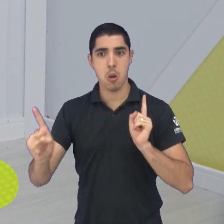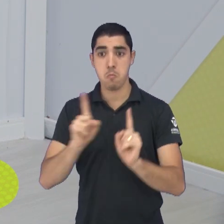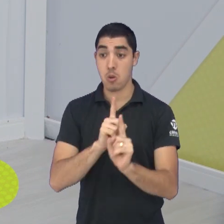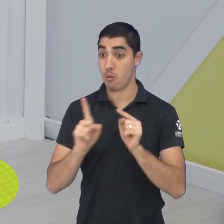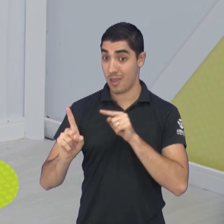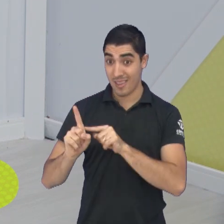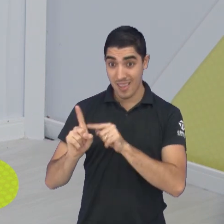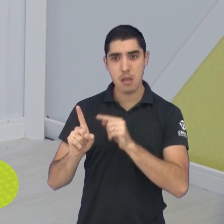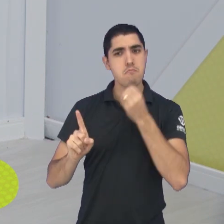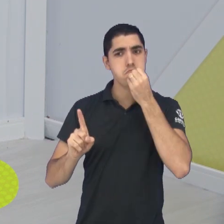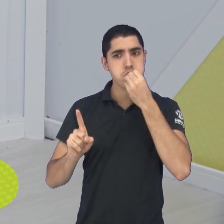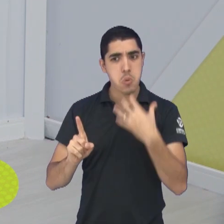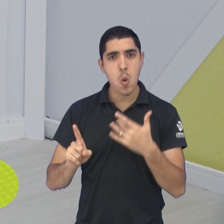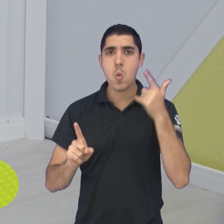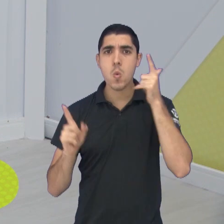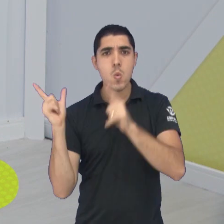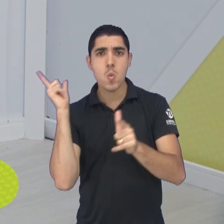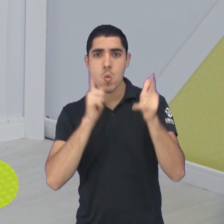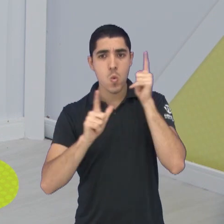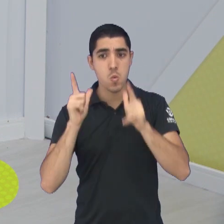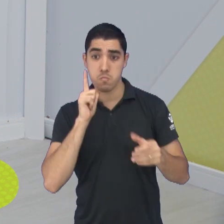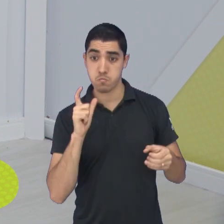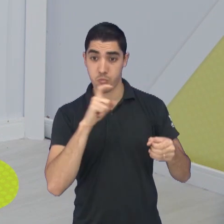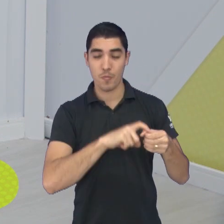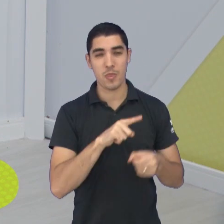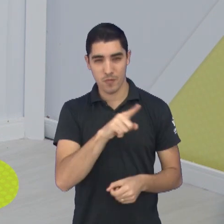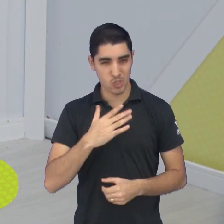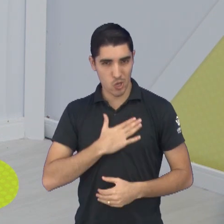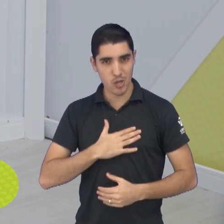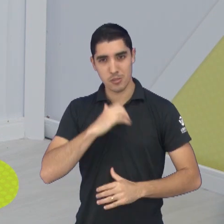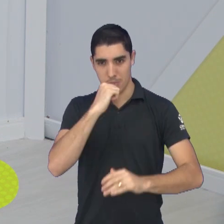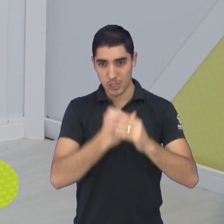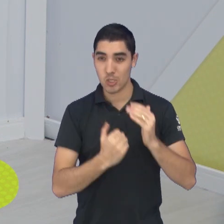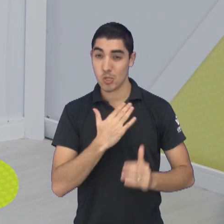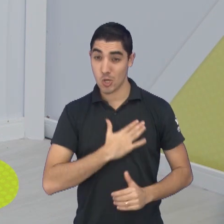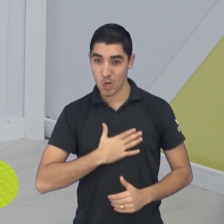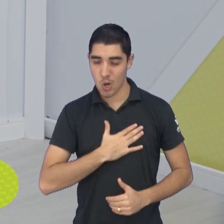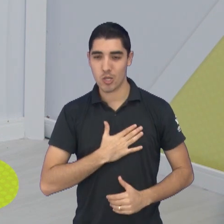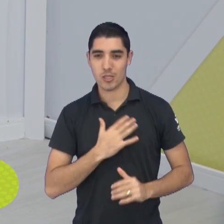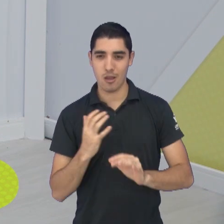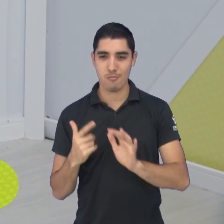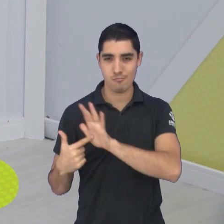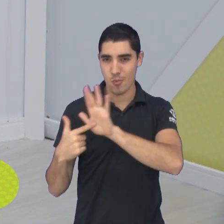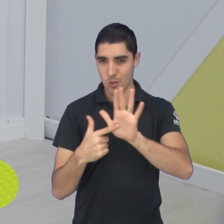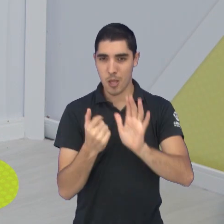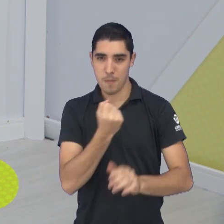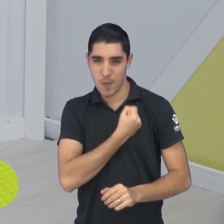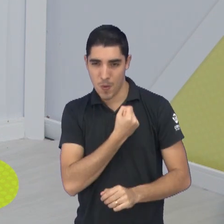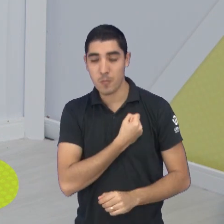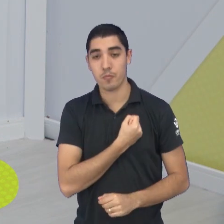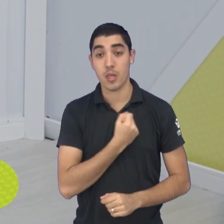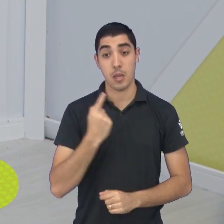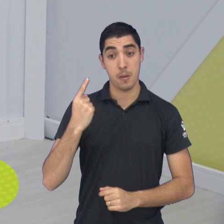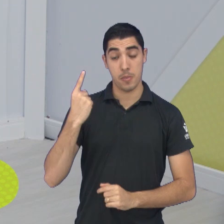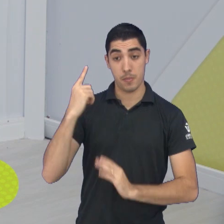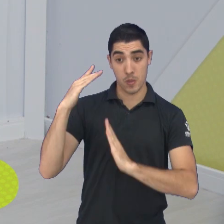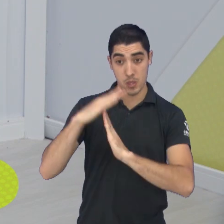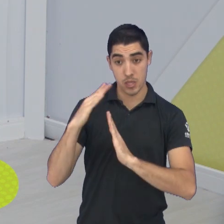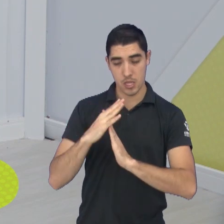bem, foi um dos melhores pontuadores da partida. Quem gosta de basquete, gosta de números, só para você ter uma ideia, eu já havia dito, né, primeiro